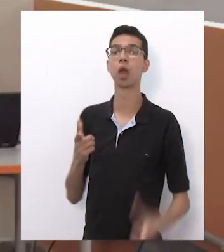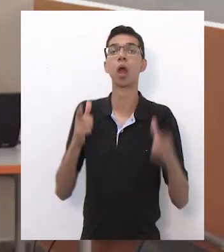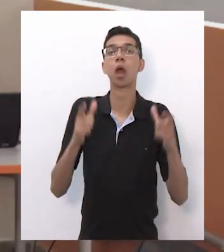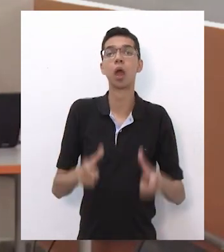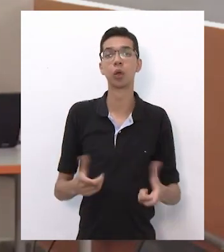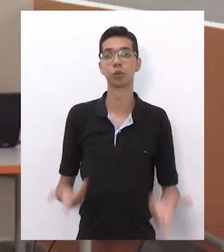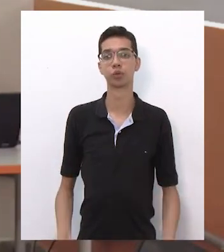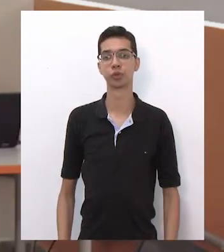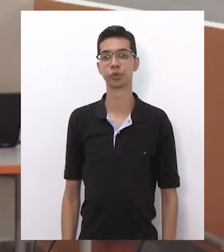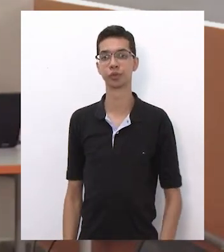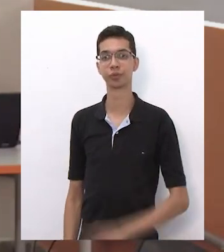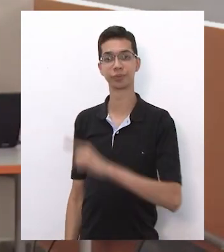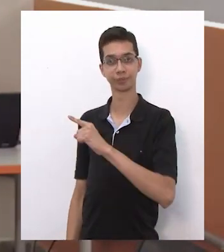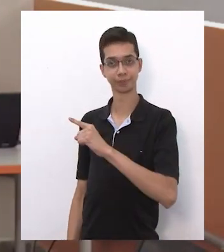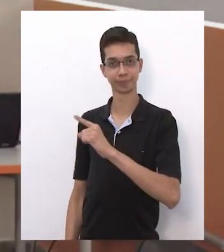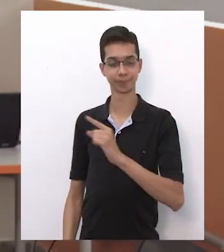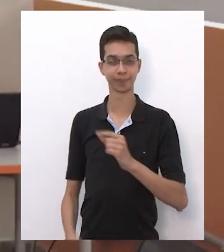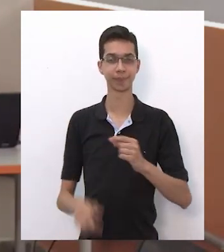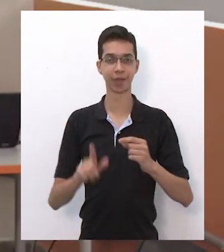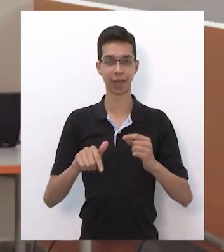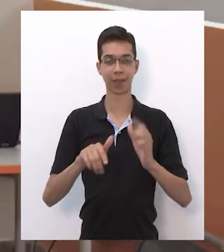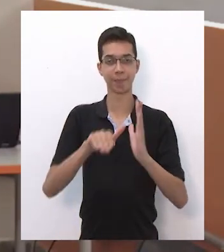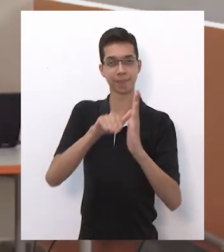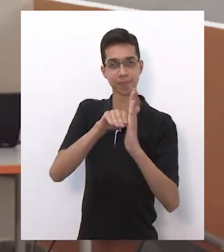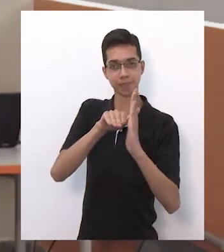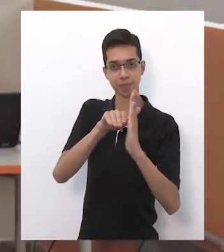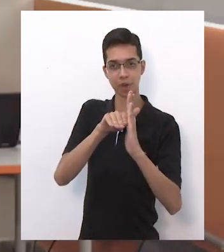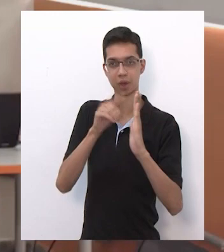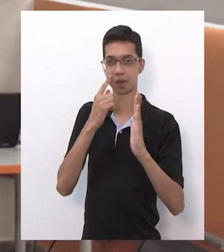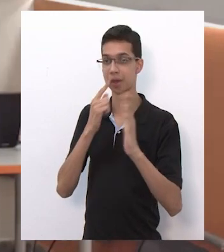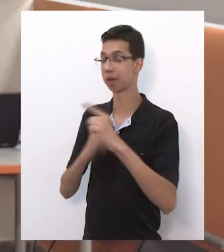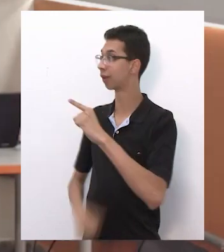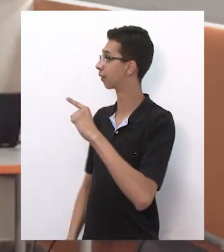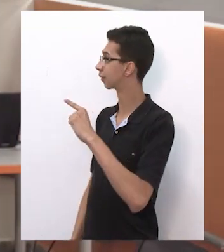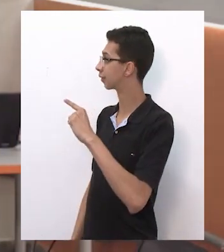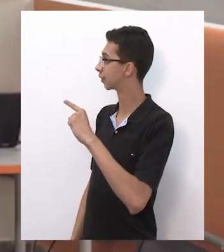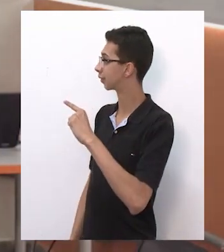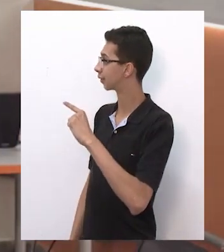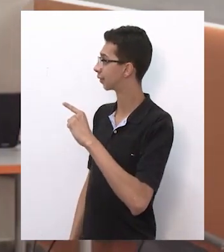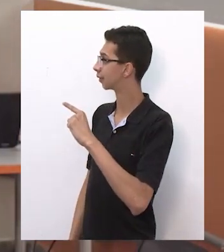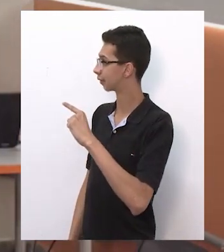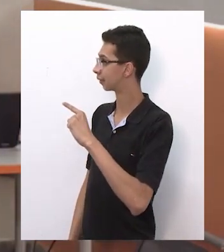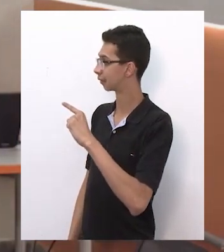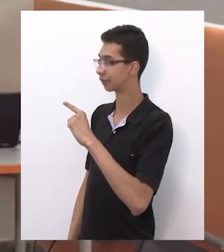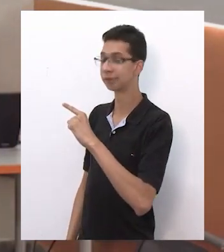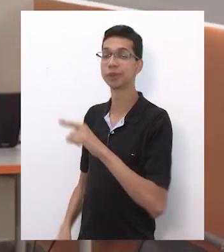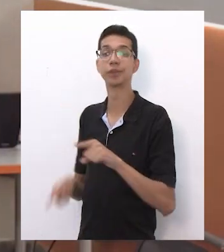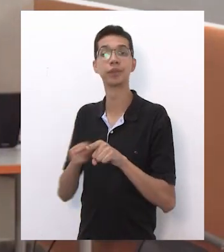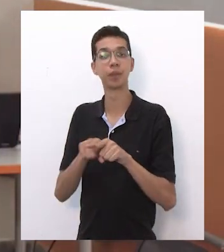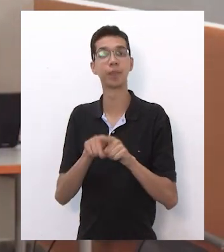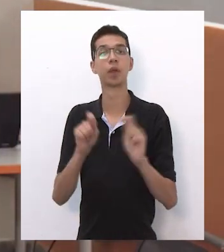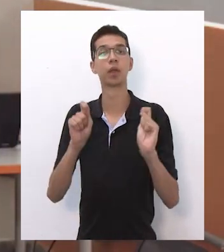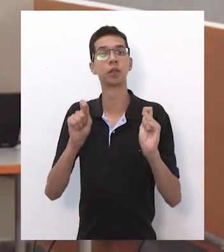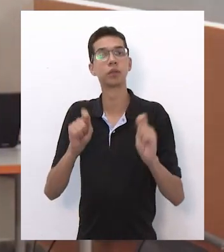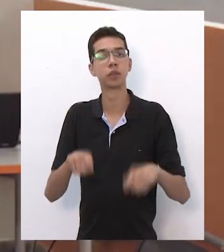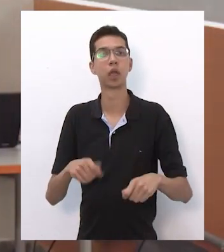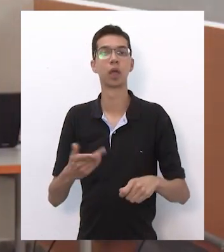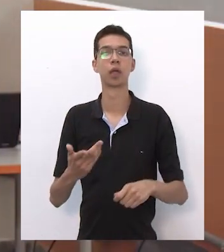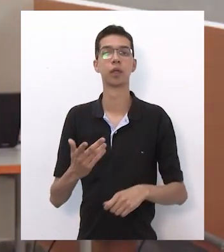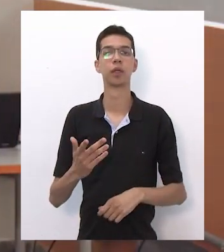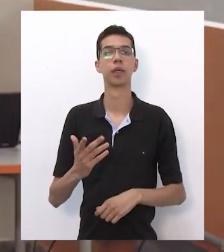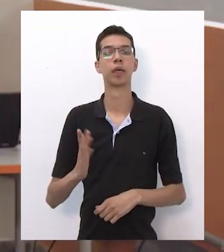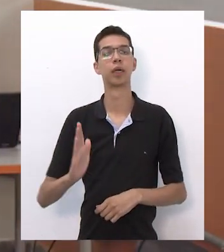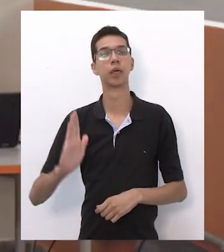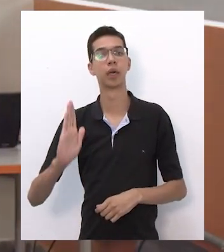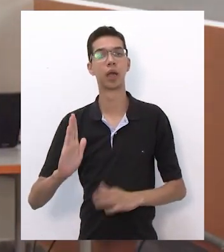Se eu alinhar aqui no meio, veja que a peça já ficou mais centralizada. Aqui do lado também. Agora eu vou dar uma